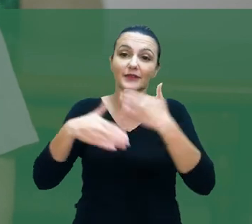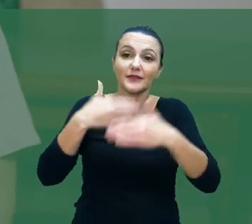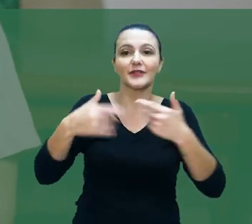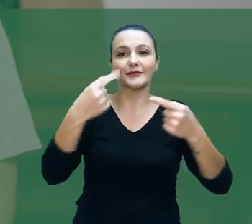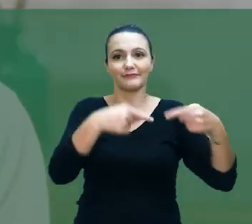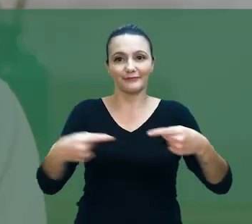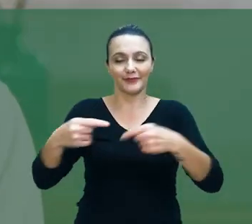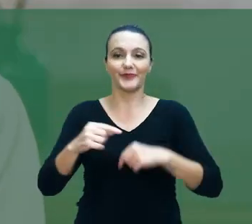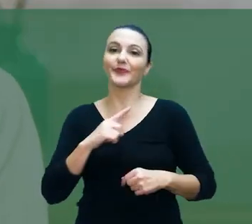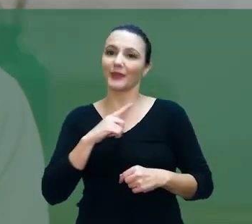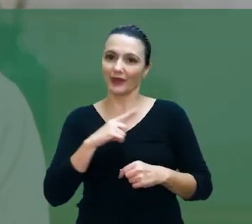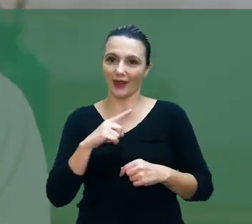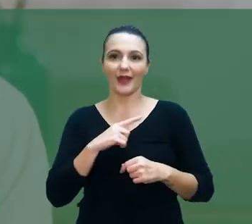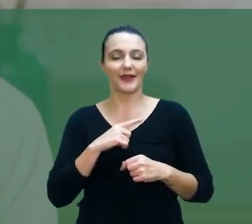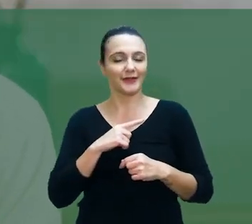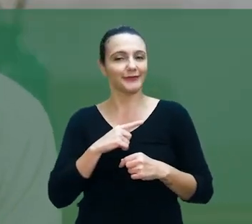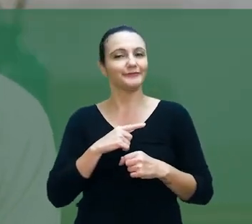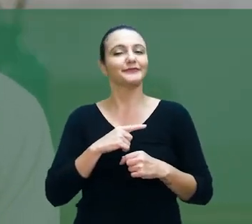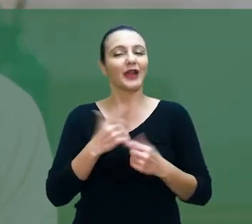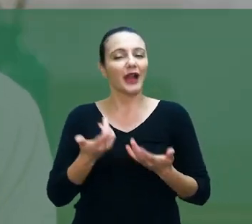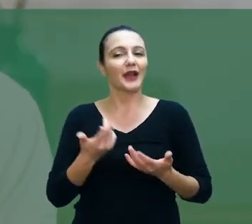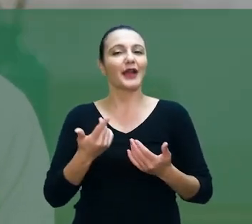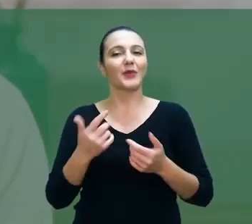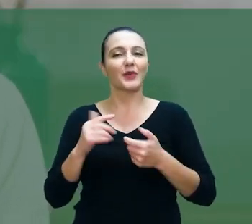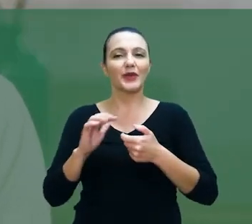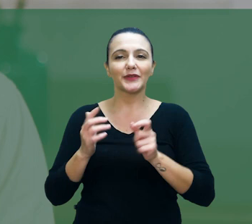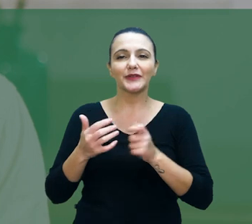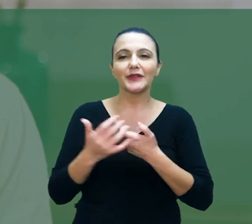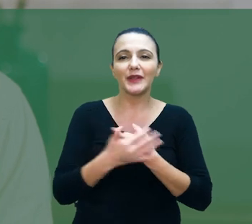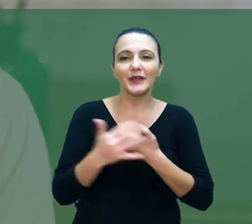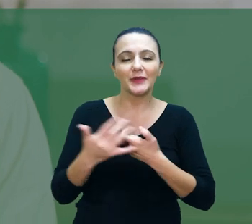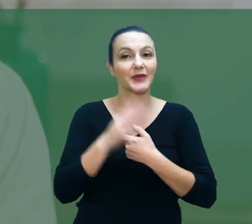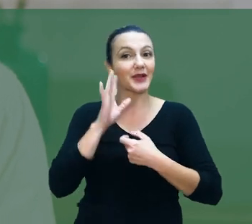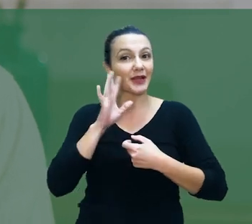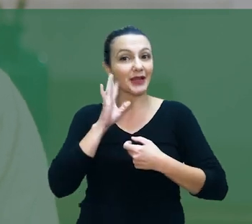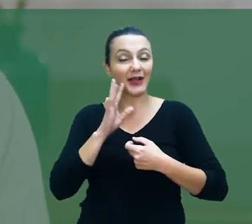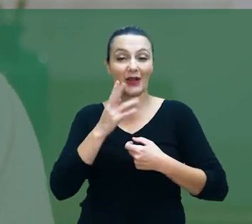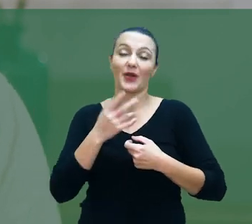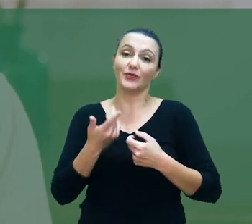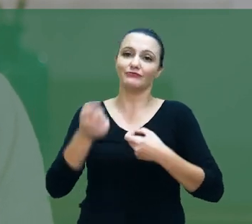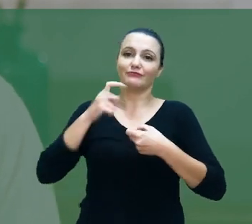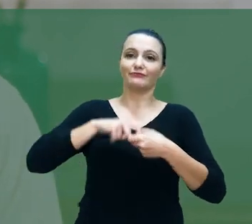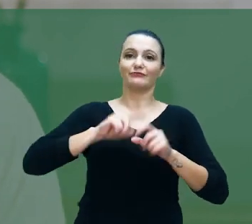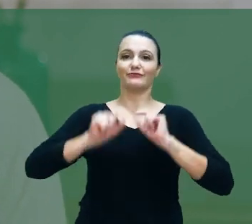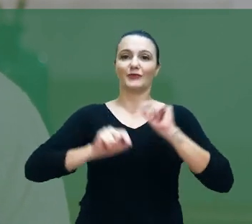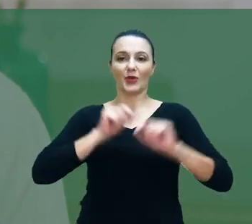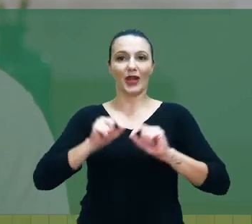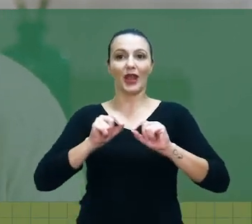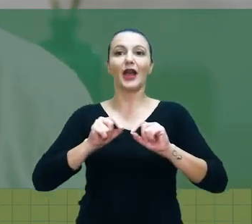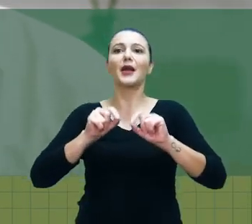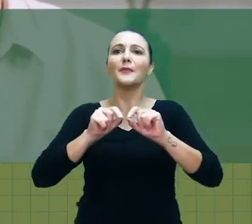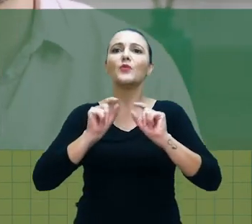essa discussão. Tem alguns termos que é legal a gente retomar, que é, por exemplo, a relação entre notícias falsas e